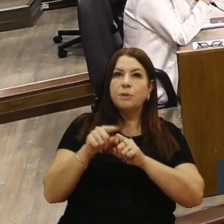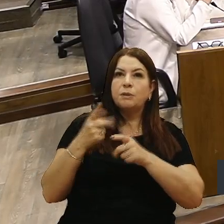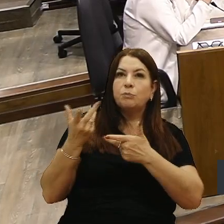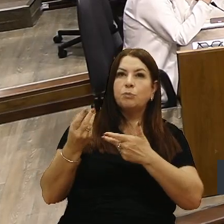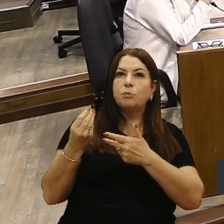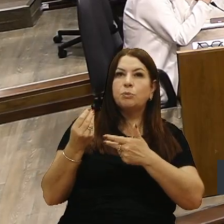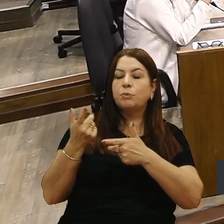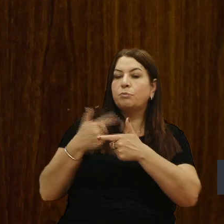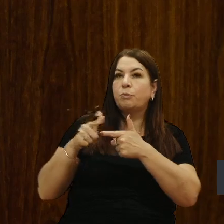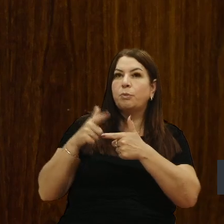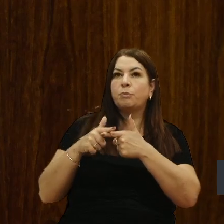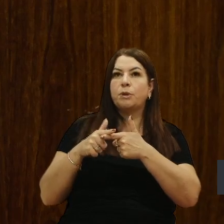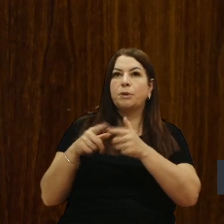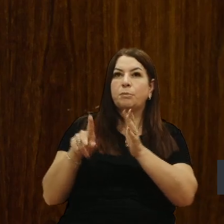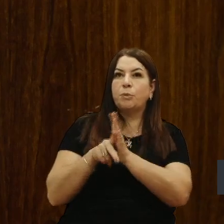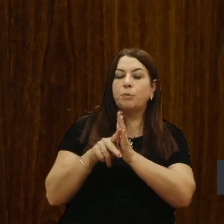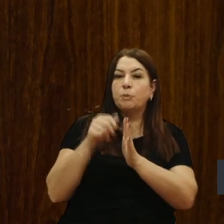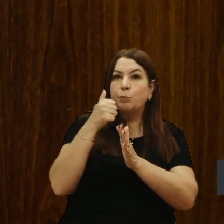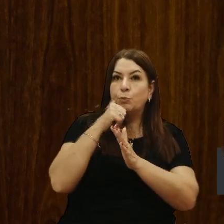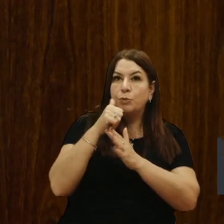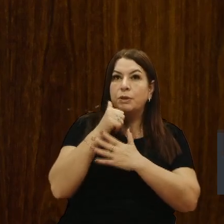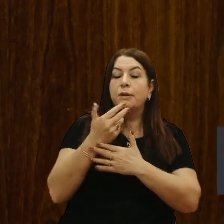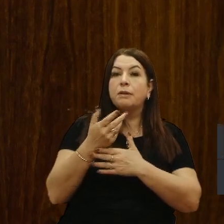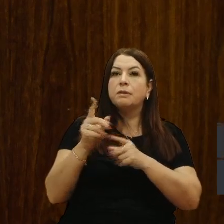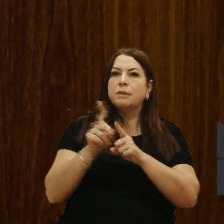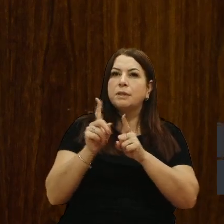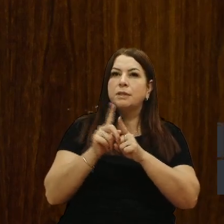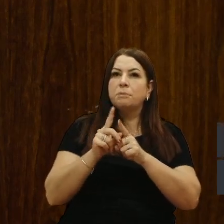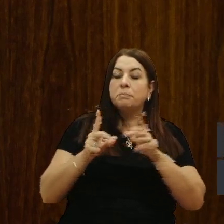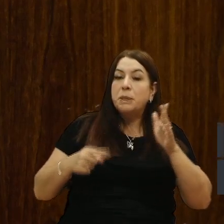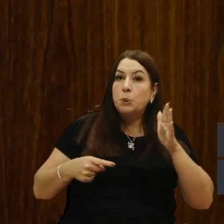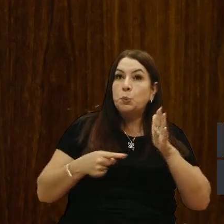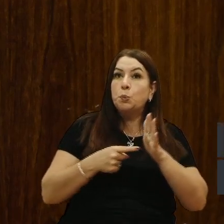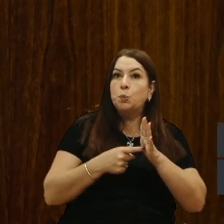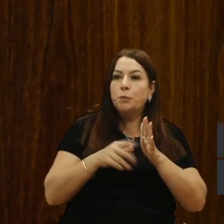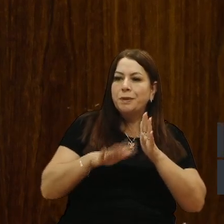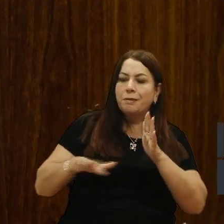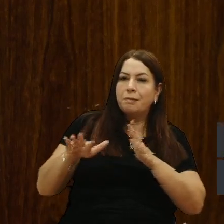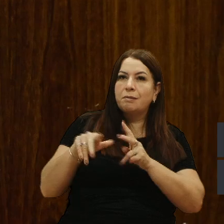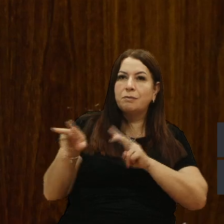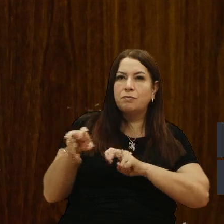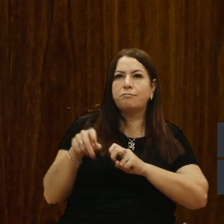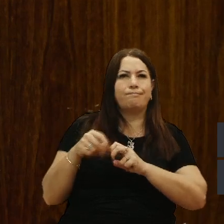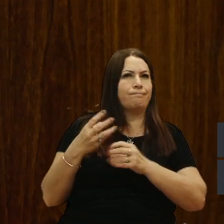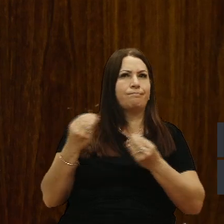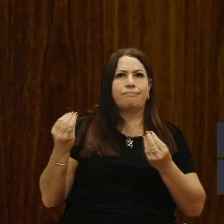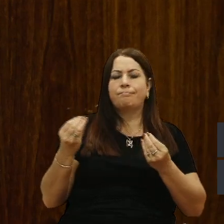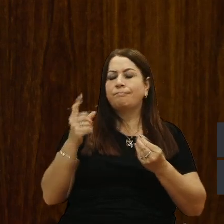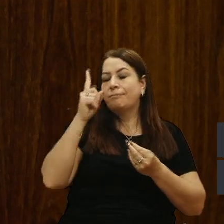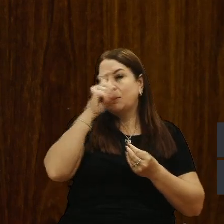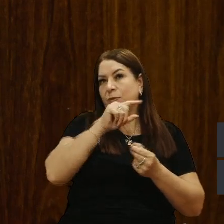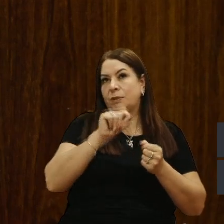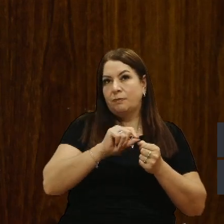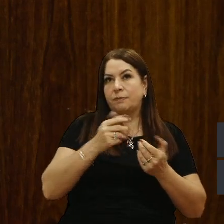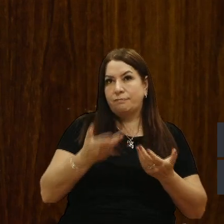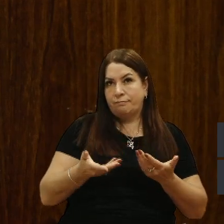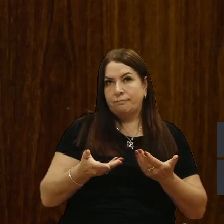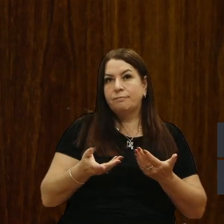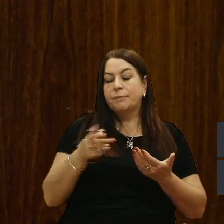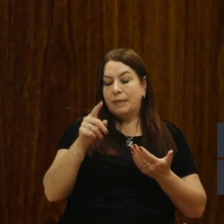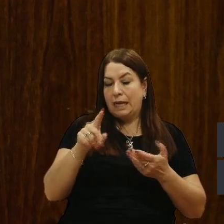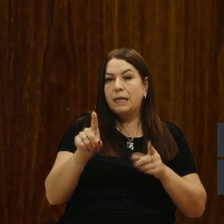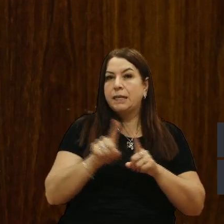problema, as próprias mulheres, inclusive para denúncias na área rural, é muito difícil fazer, né? Então,